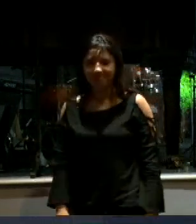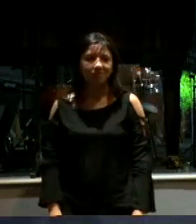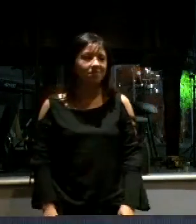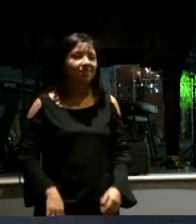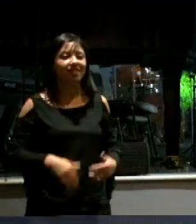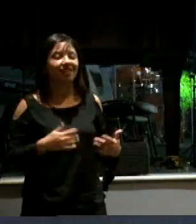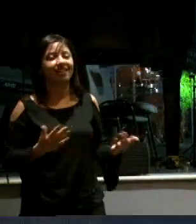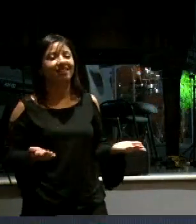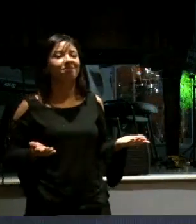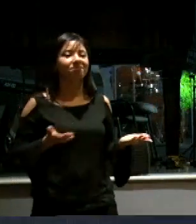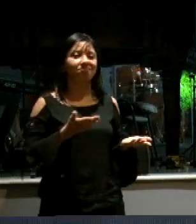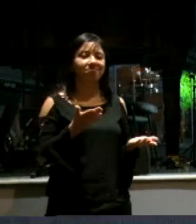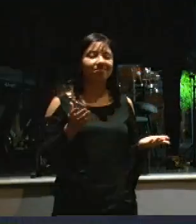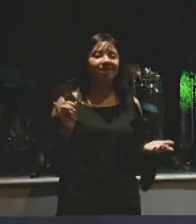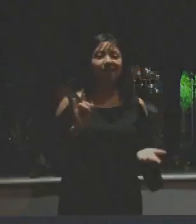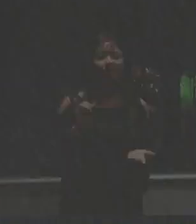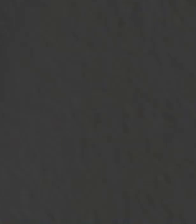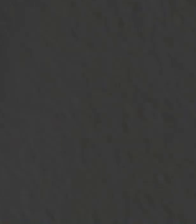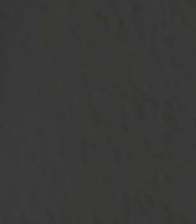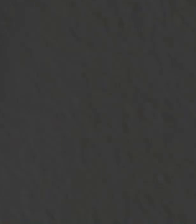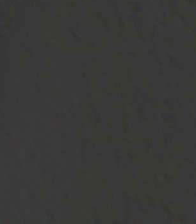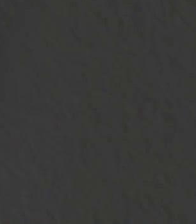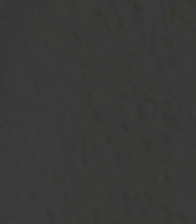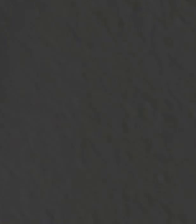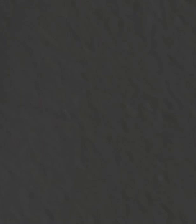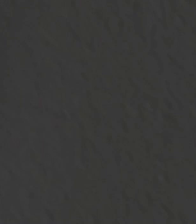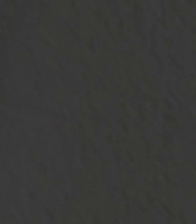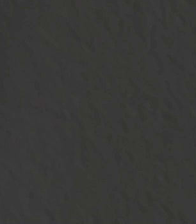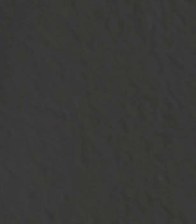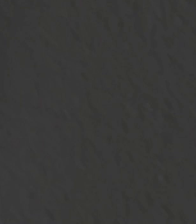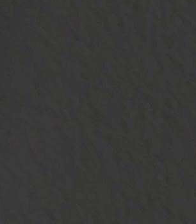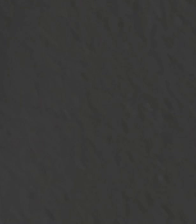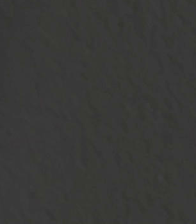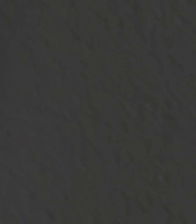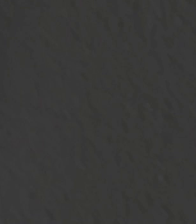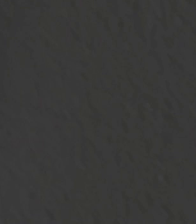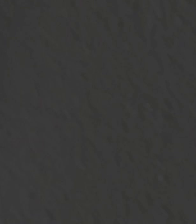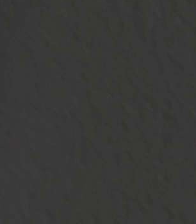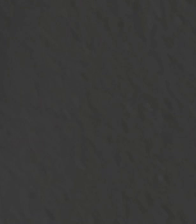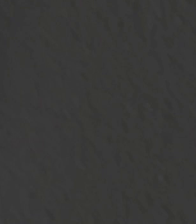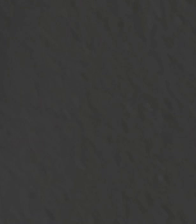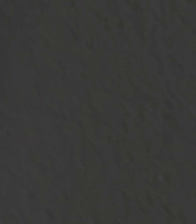Então, querido, a questão aqui não é ser,